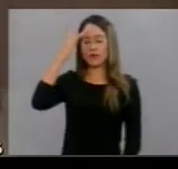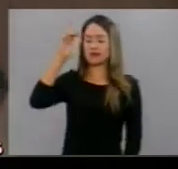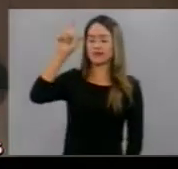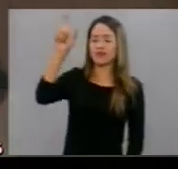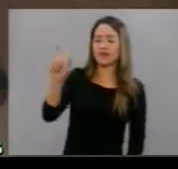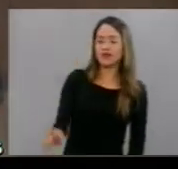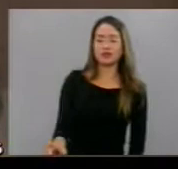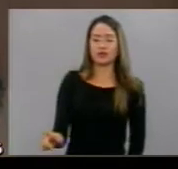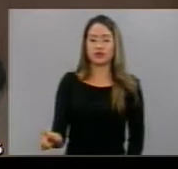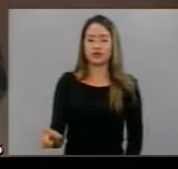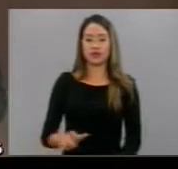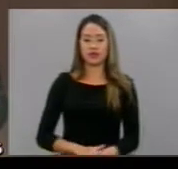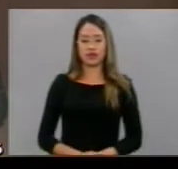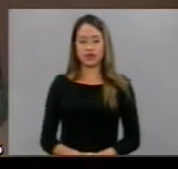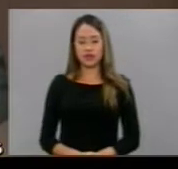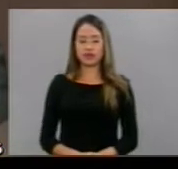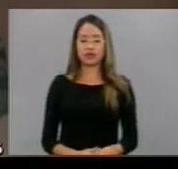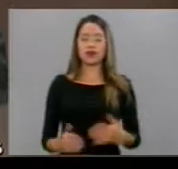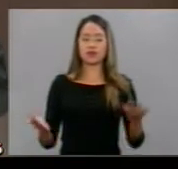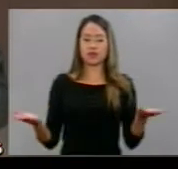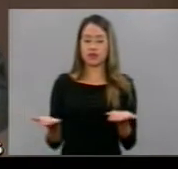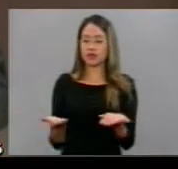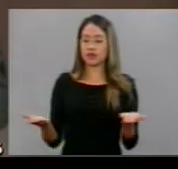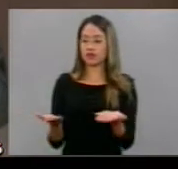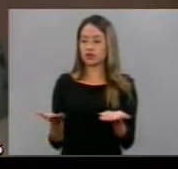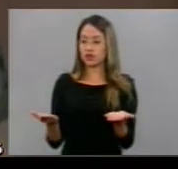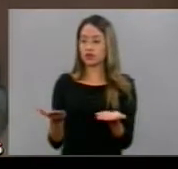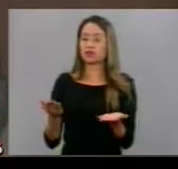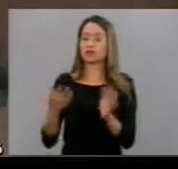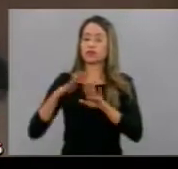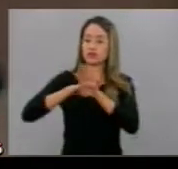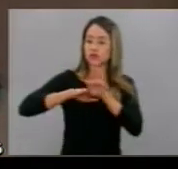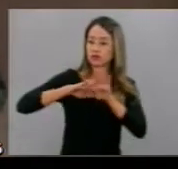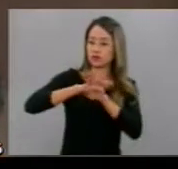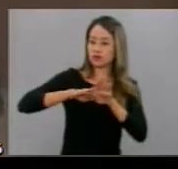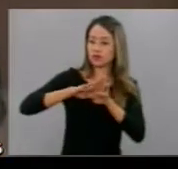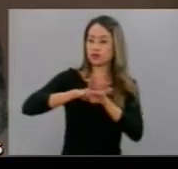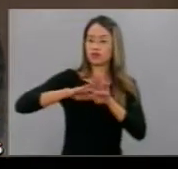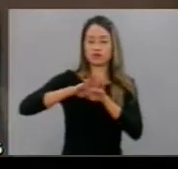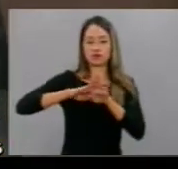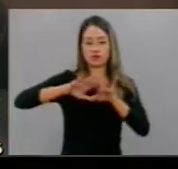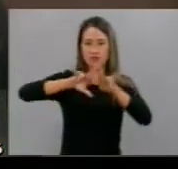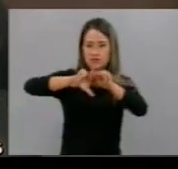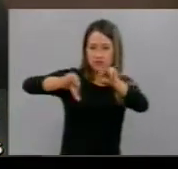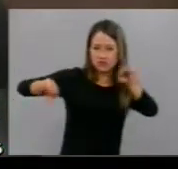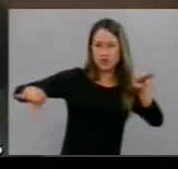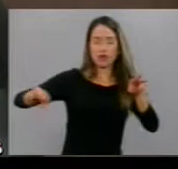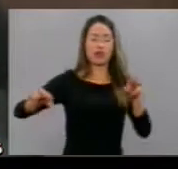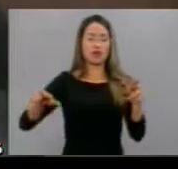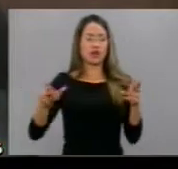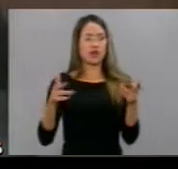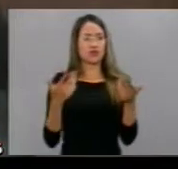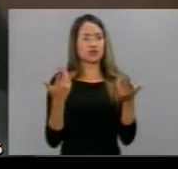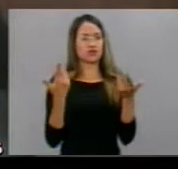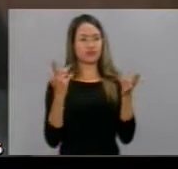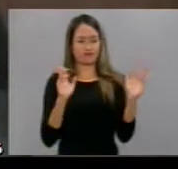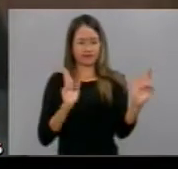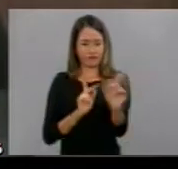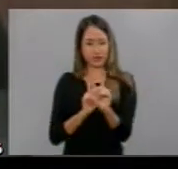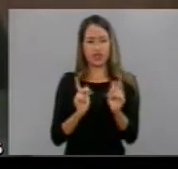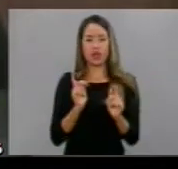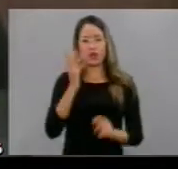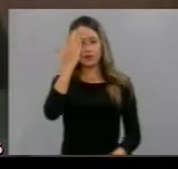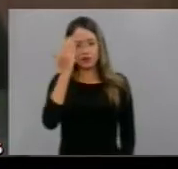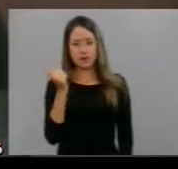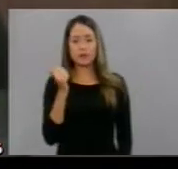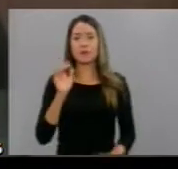proporcional, ele valoriza o partido, a ideologia, para que, inclusive, as minorias se façam representar. Só que, como tudo no Brasil, o sistema